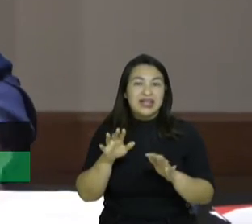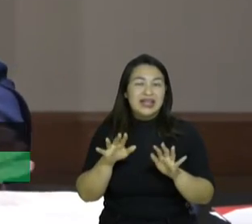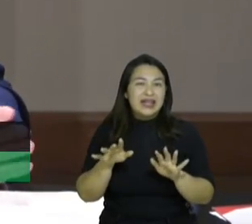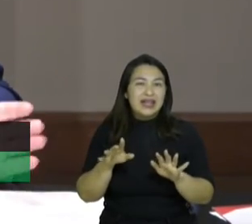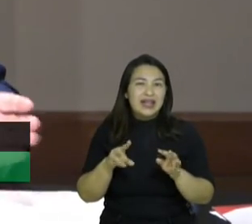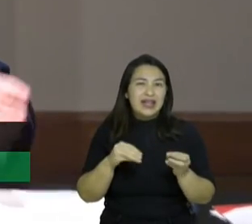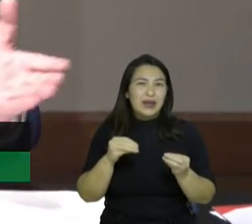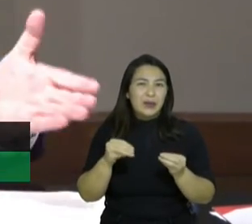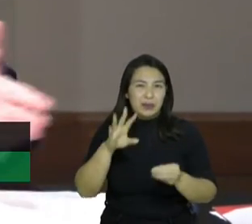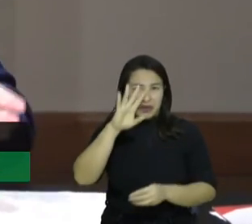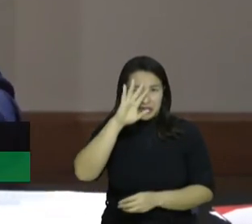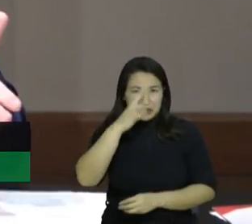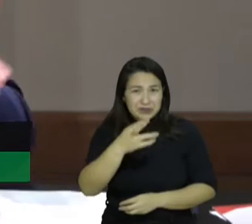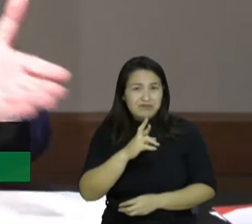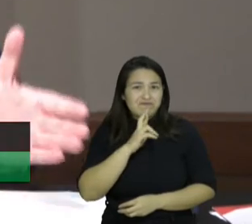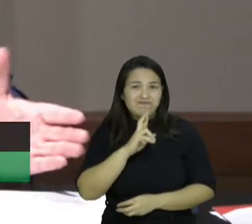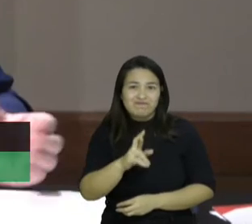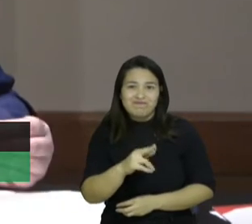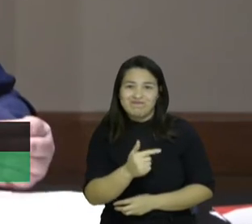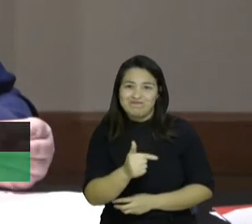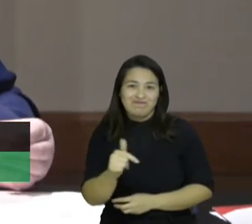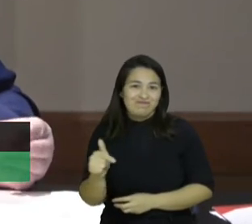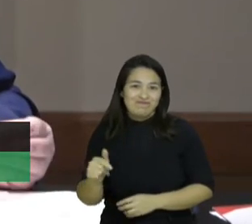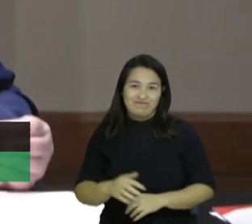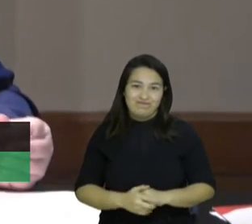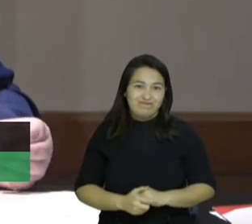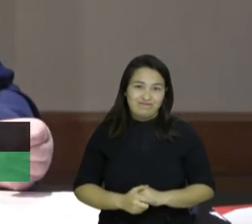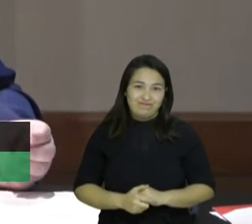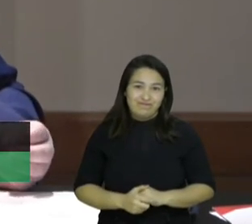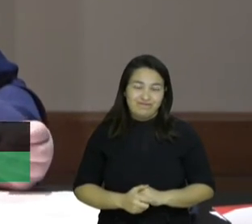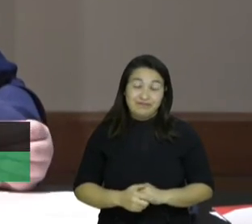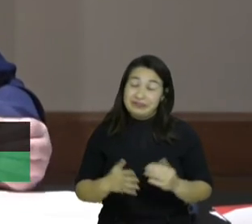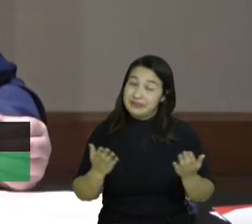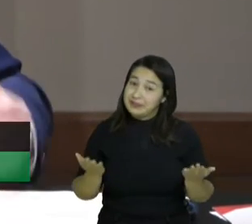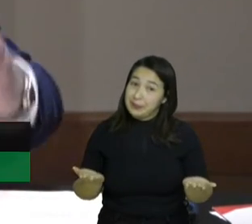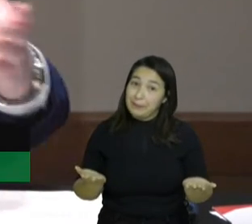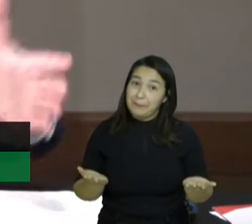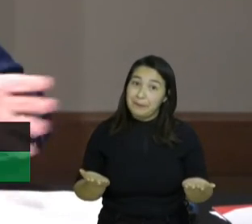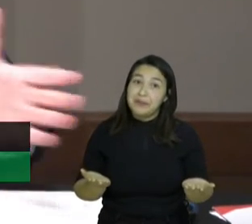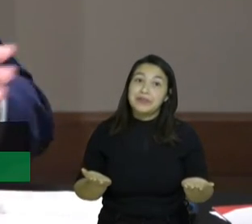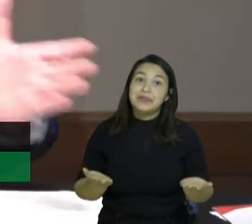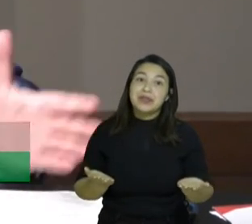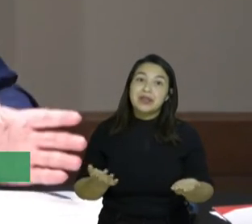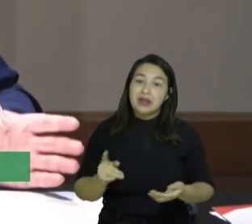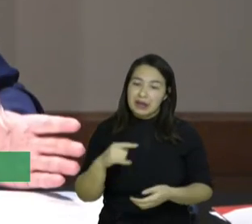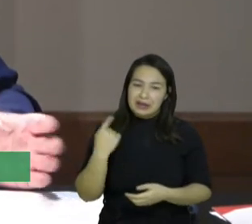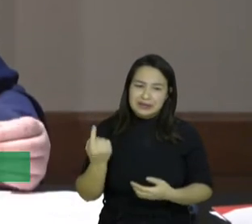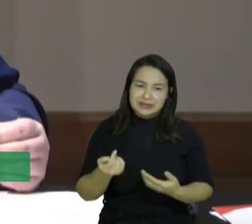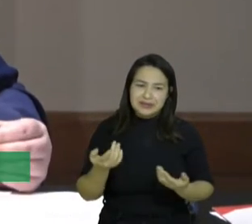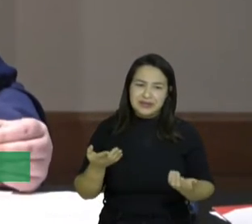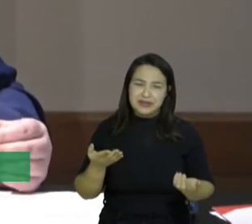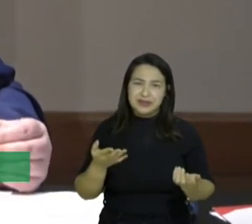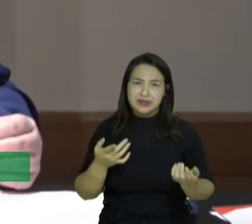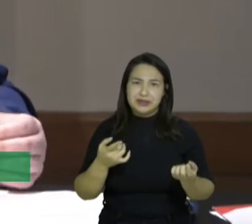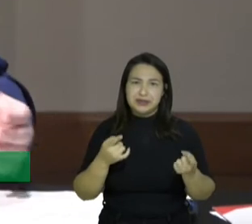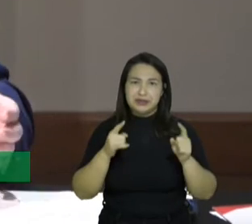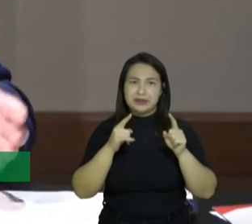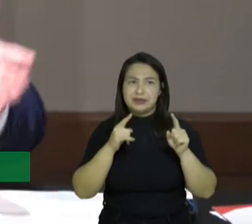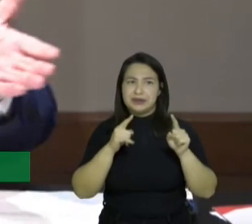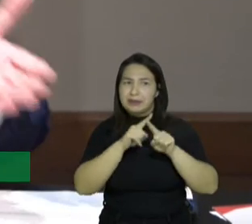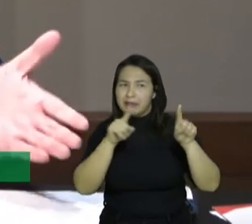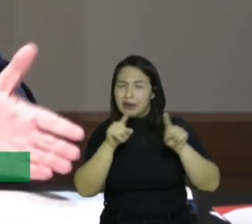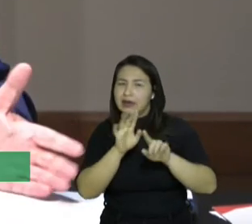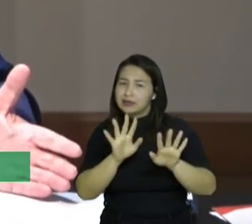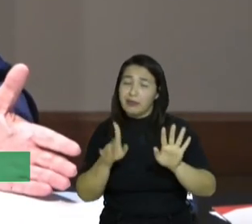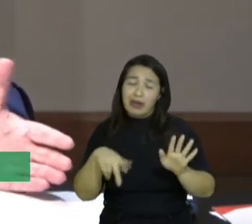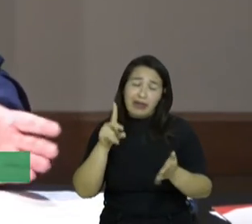os resultados como poderia ter dado né então Eh também não nos cabe entrar nesse nesse assunto mas esse é